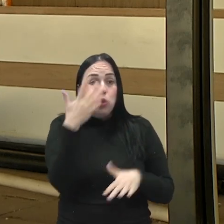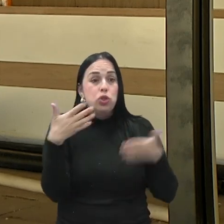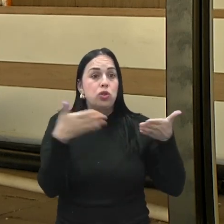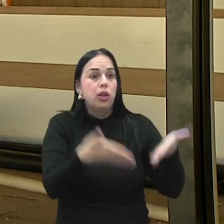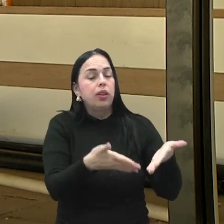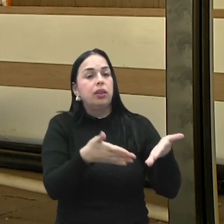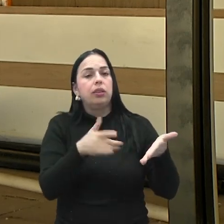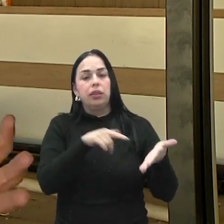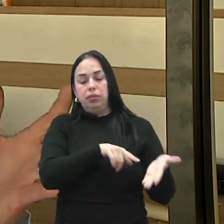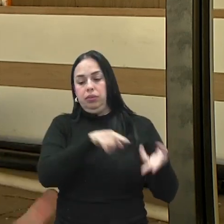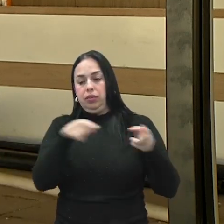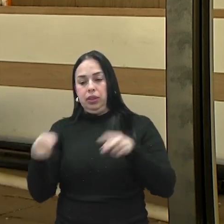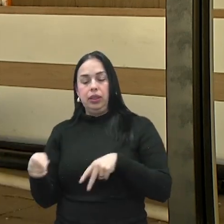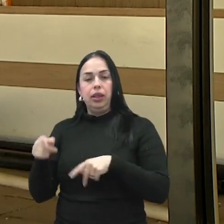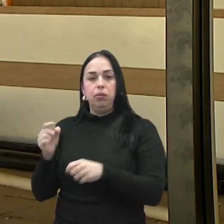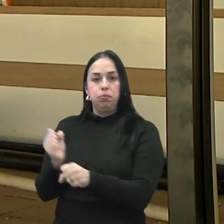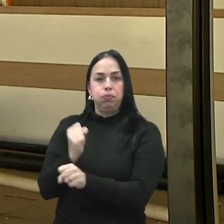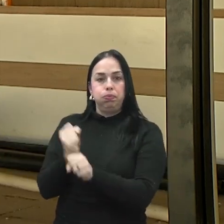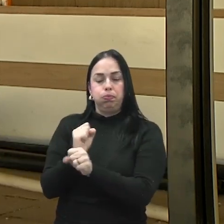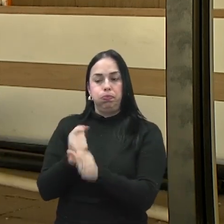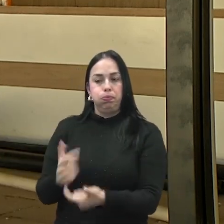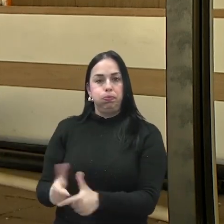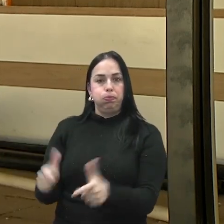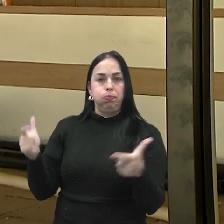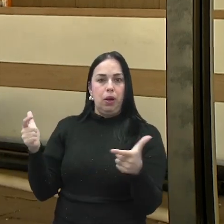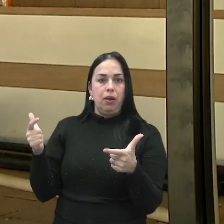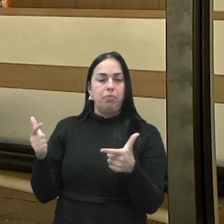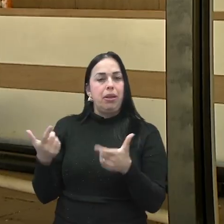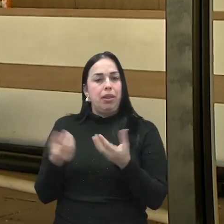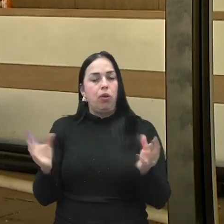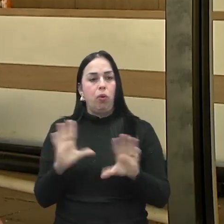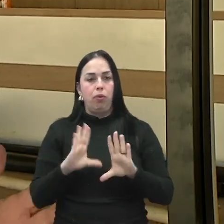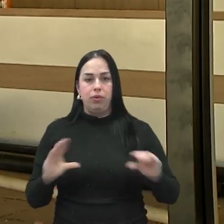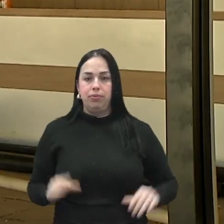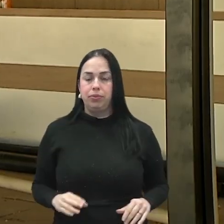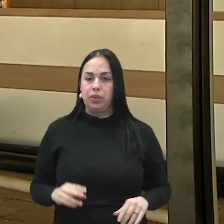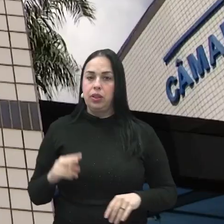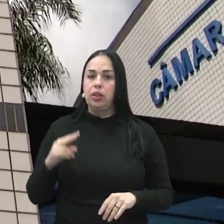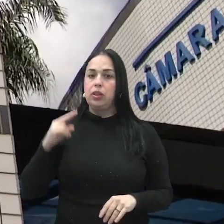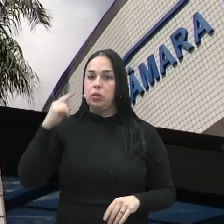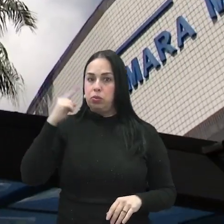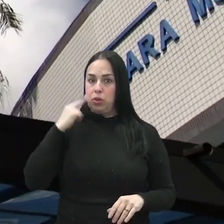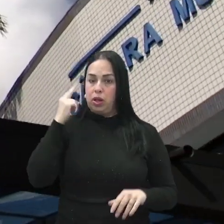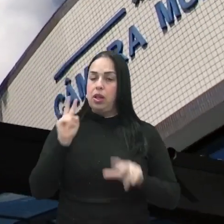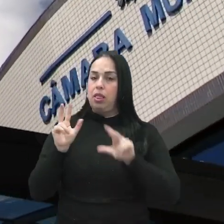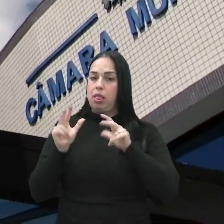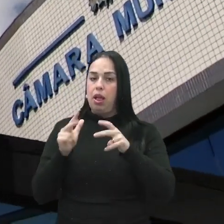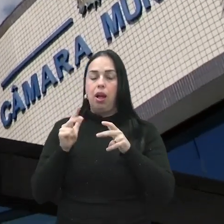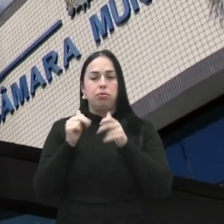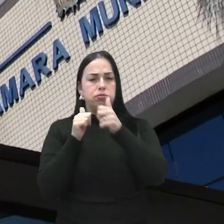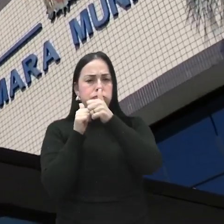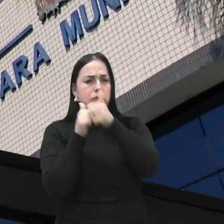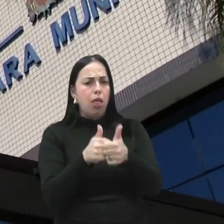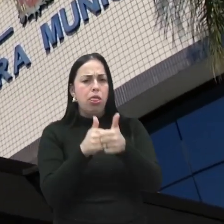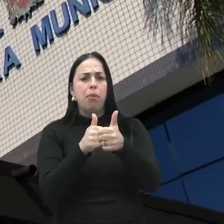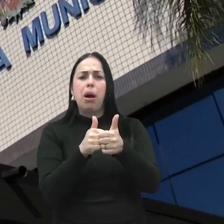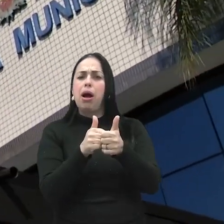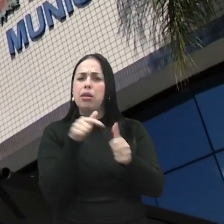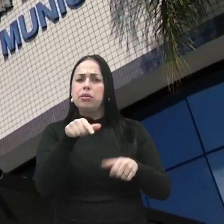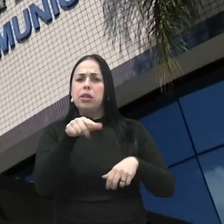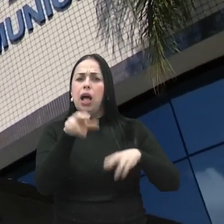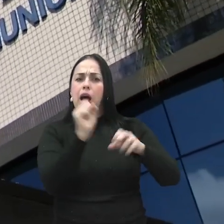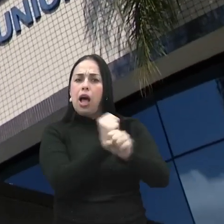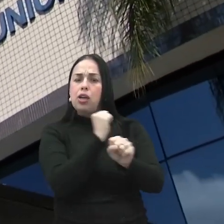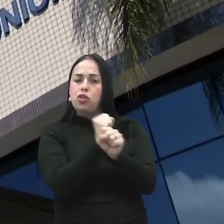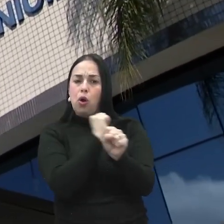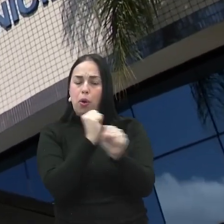espera, né? Aqui nós fizemos uma expansão justamente para dar mais conforto. E a Câmara Municipal acompanha de